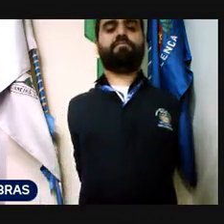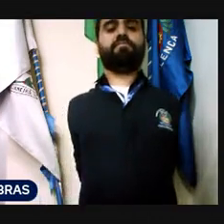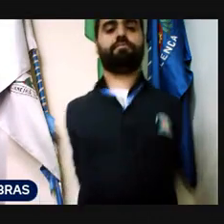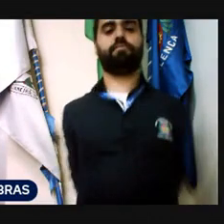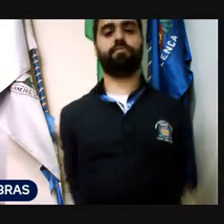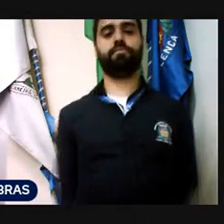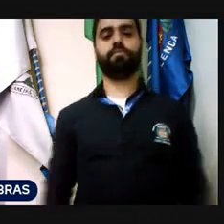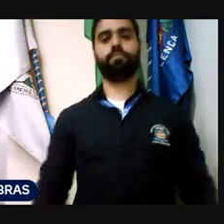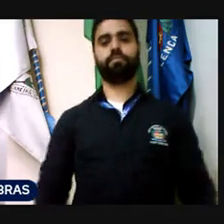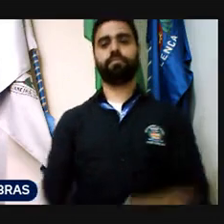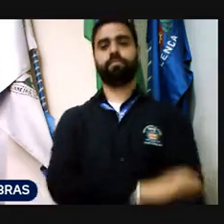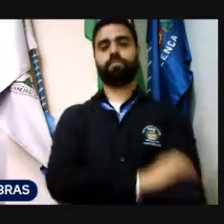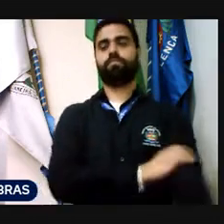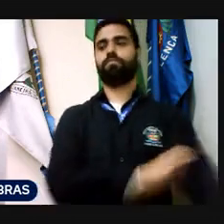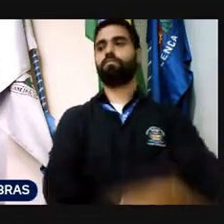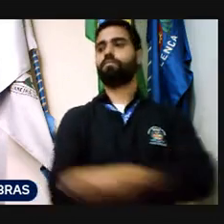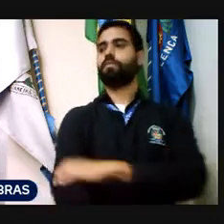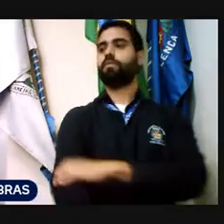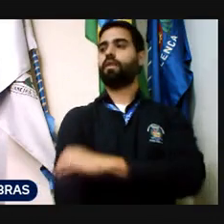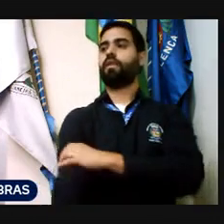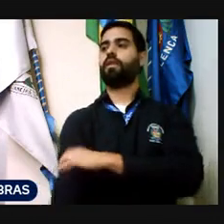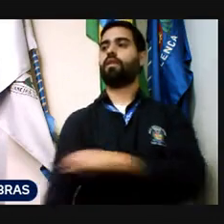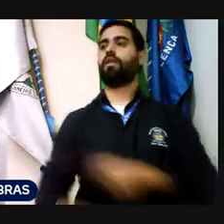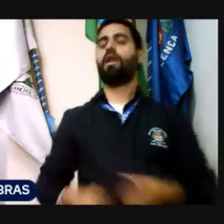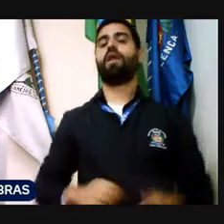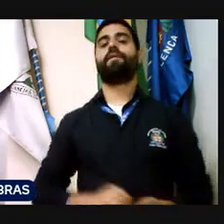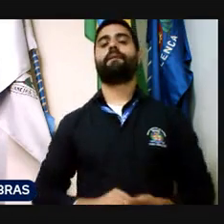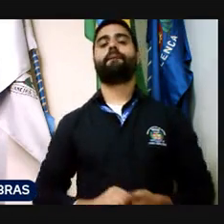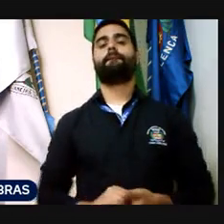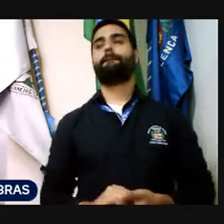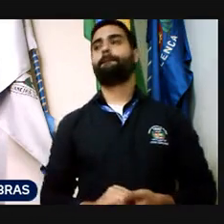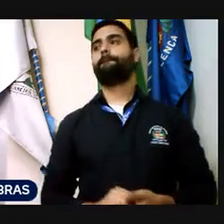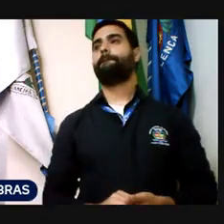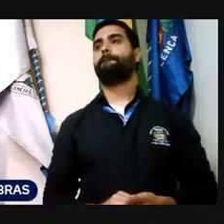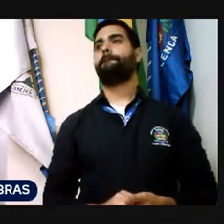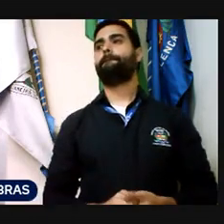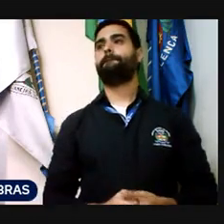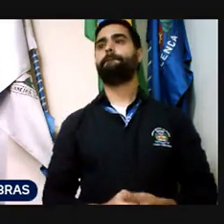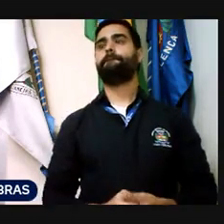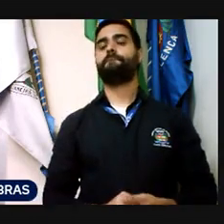sessões, 3 de agosto de 2021, vereador José Amauri Ferreira Lima.